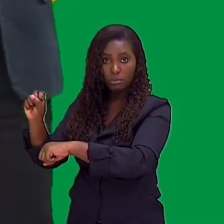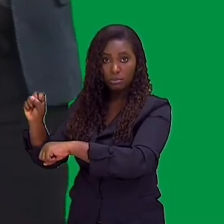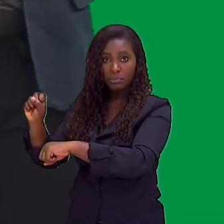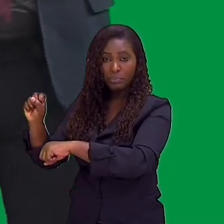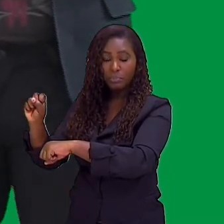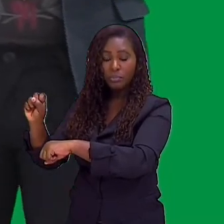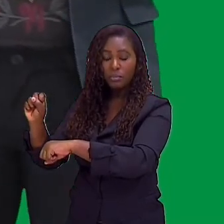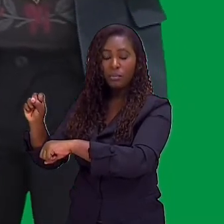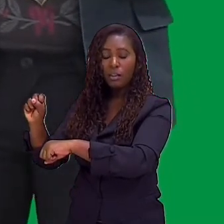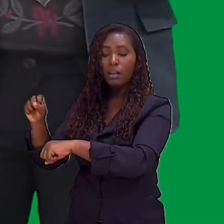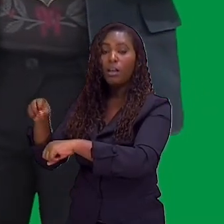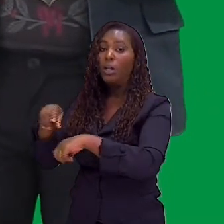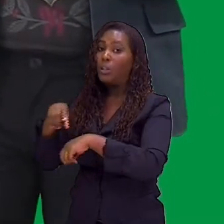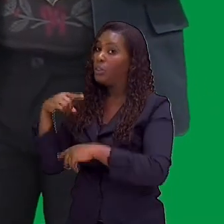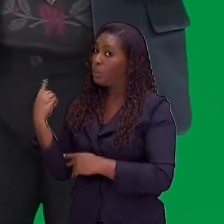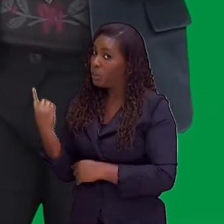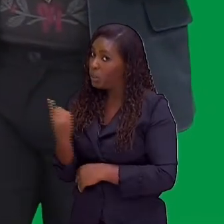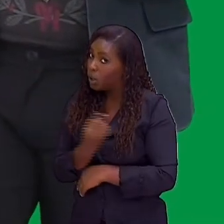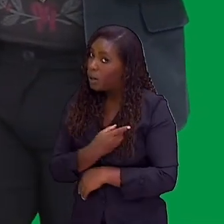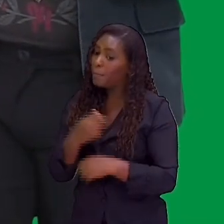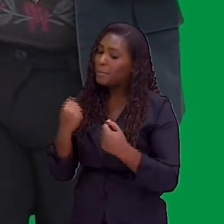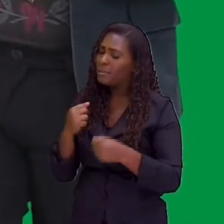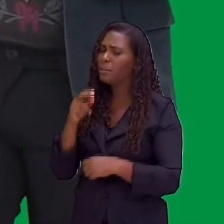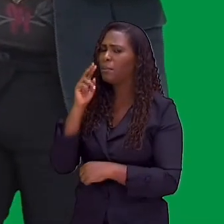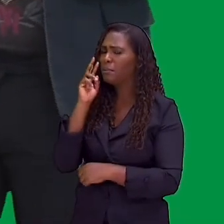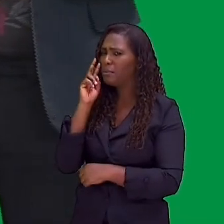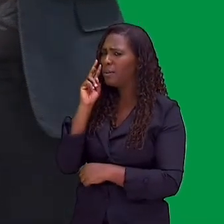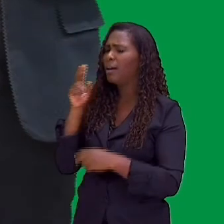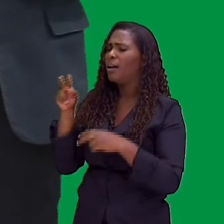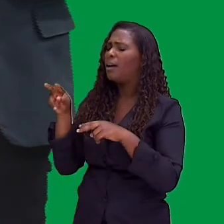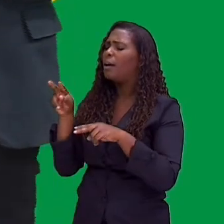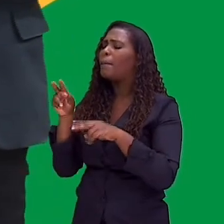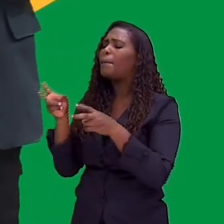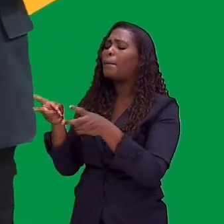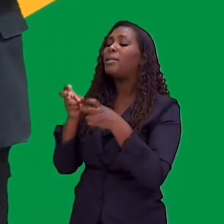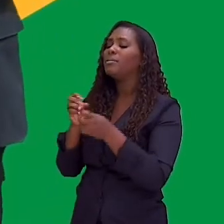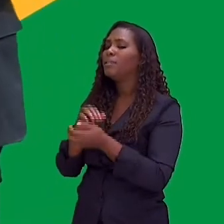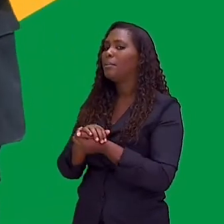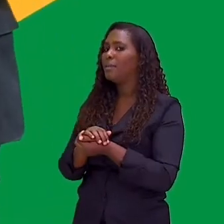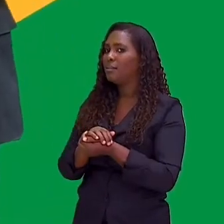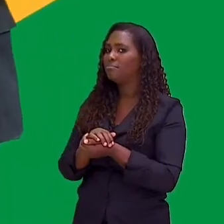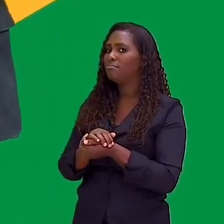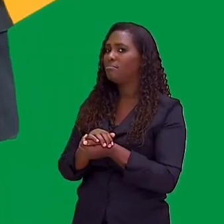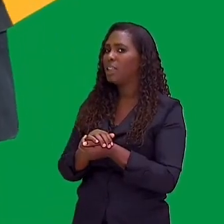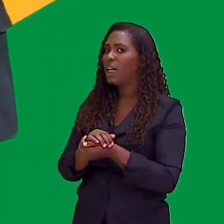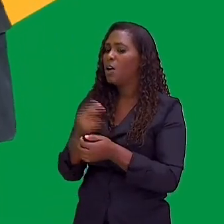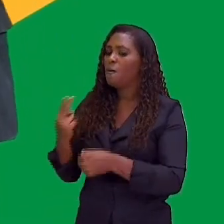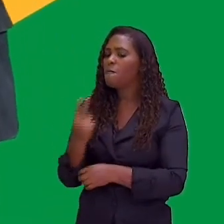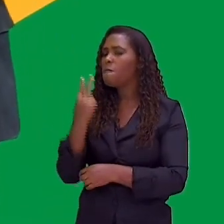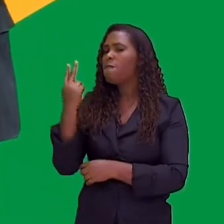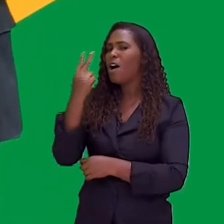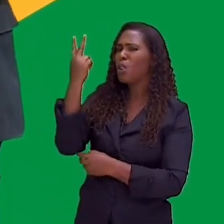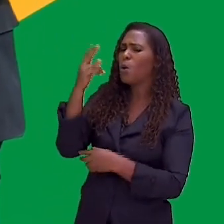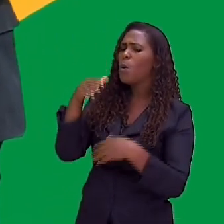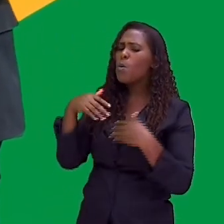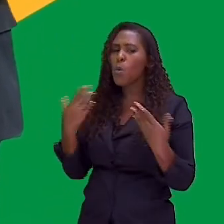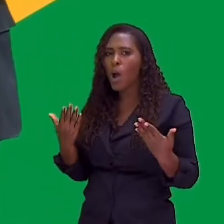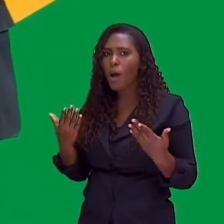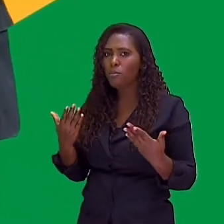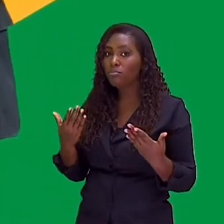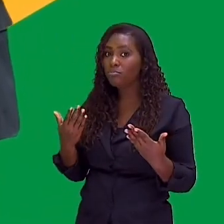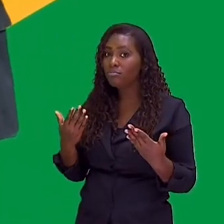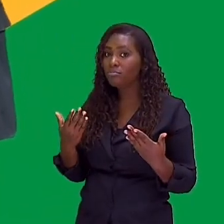ela tem resguardado os cidadãos. Porque se já tem mais de 106 emendas,